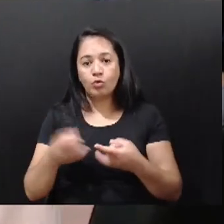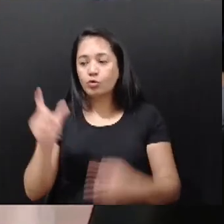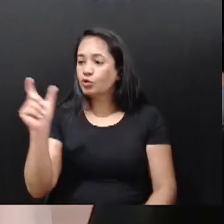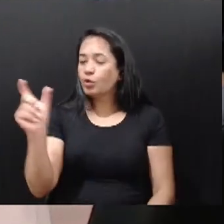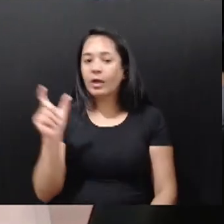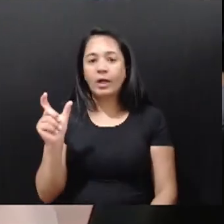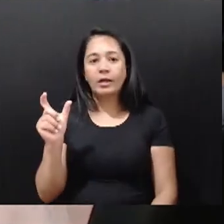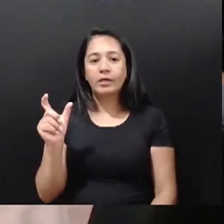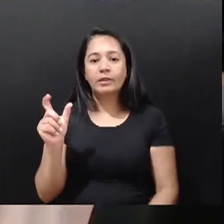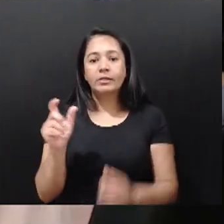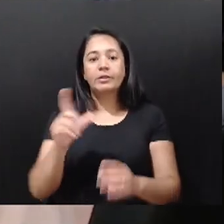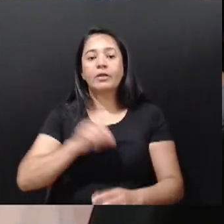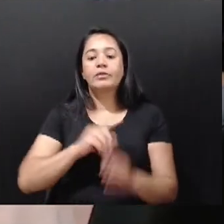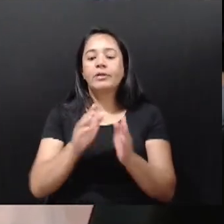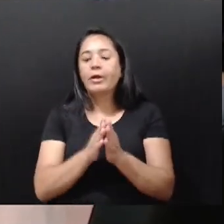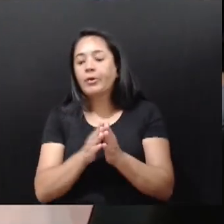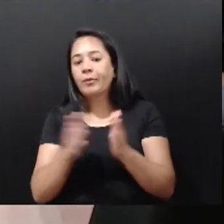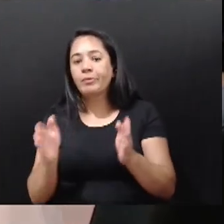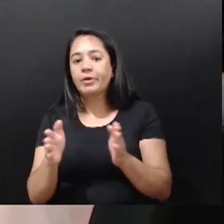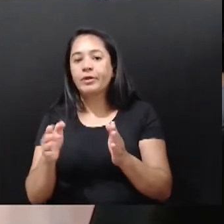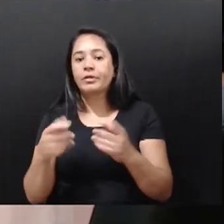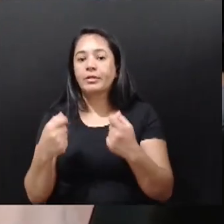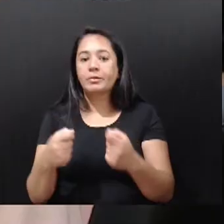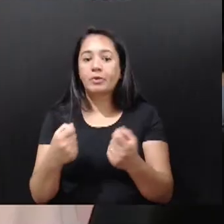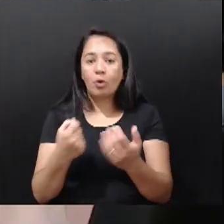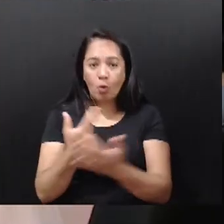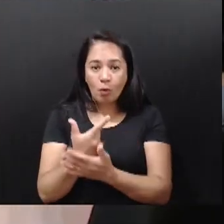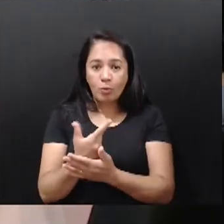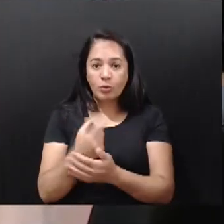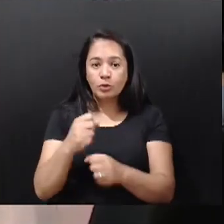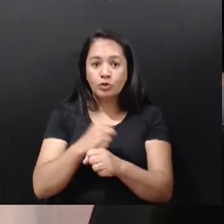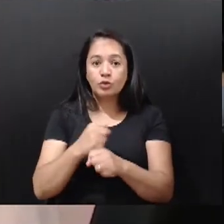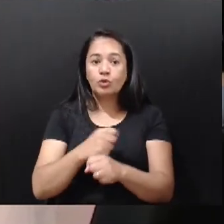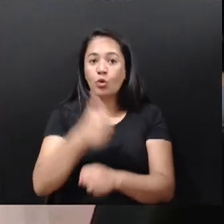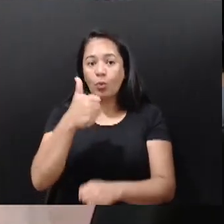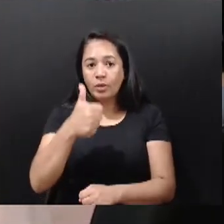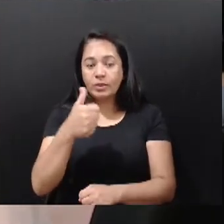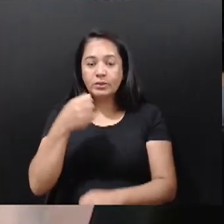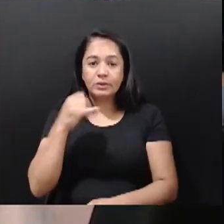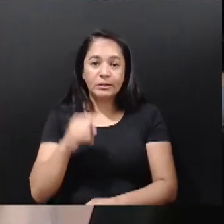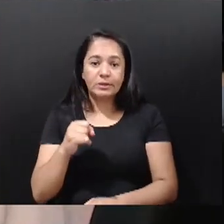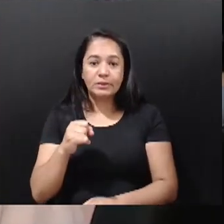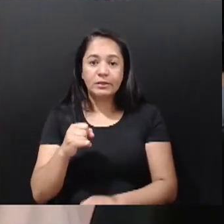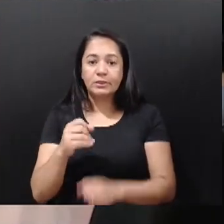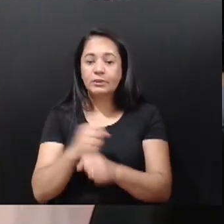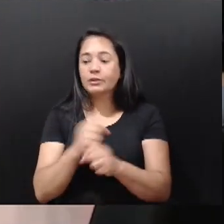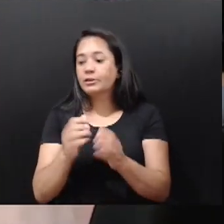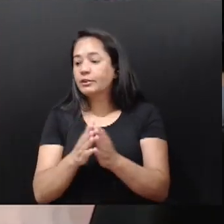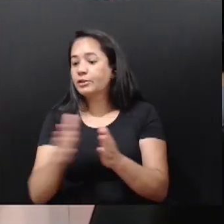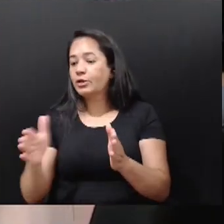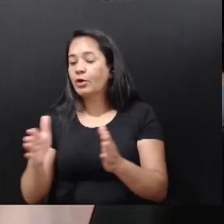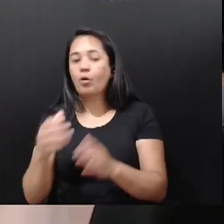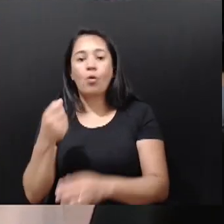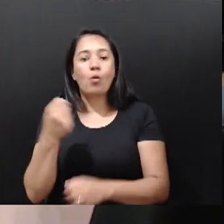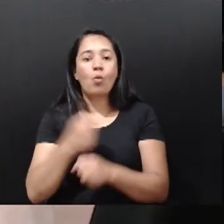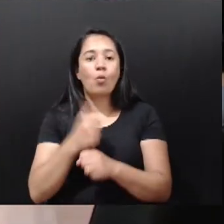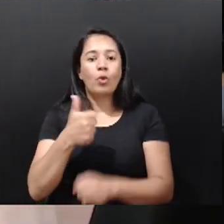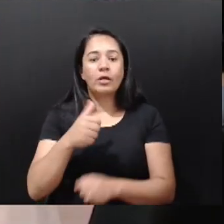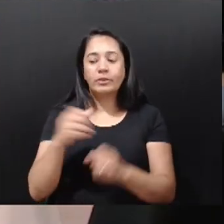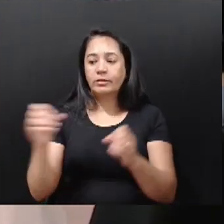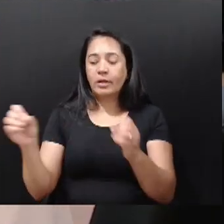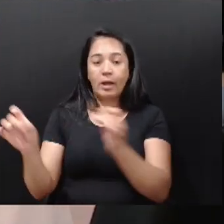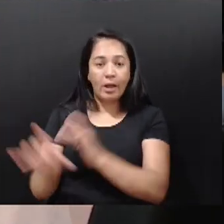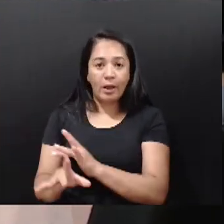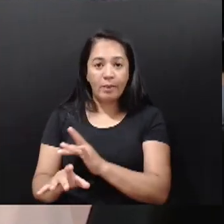dos créditos que os usuários tenham comprado de 1 ano, e quando expira esse prazo e porventura os usuários não tenham utilizado, eles